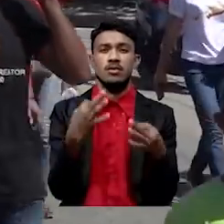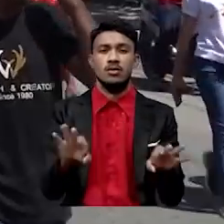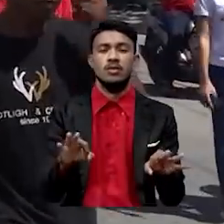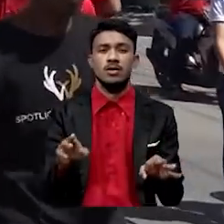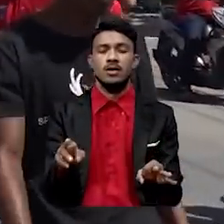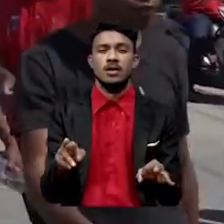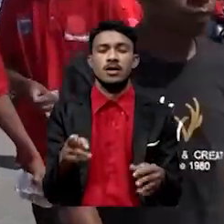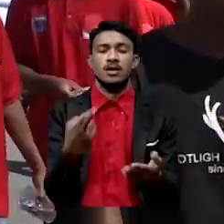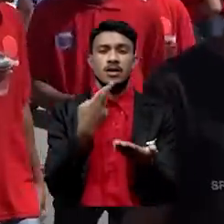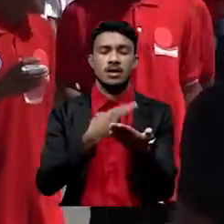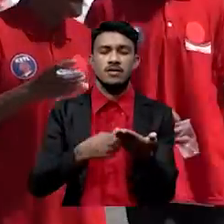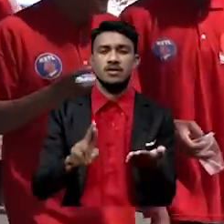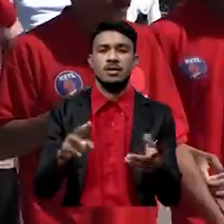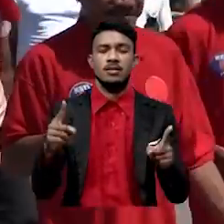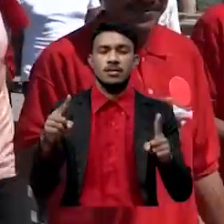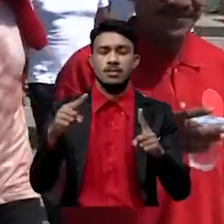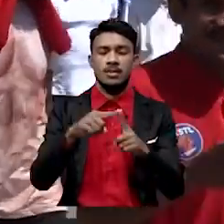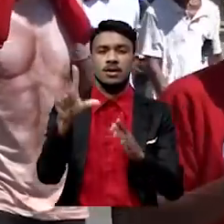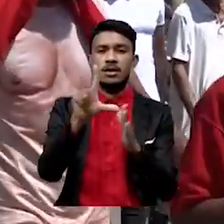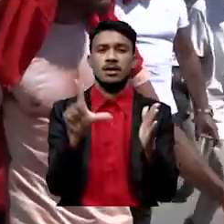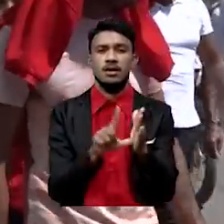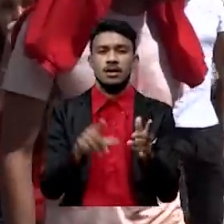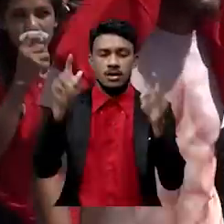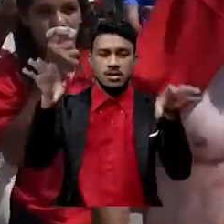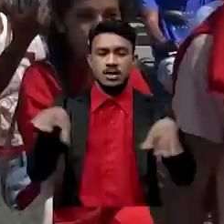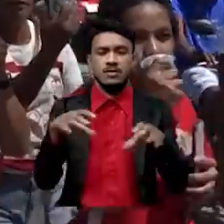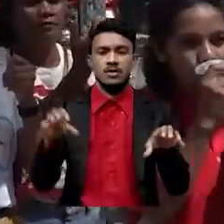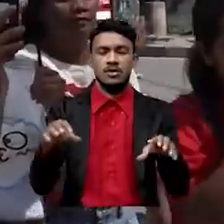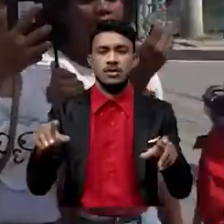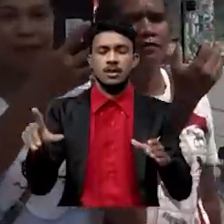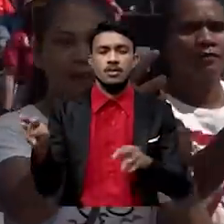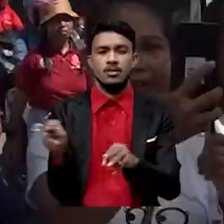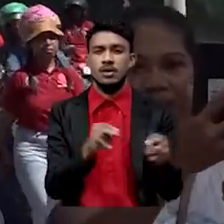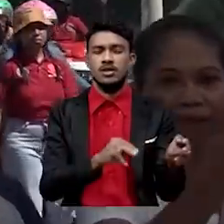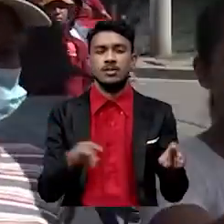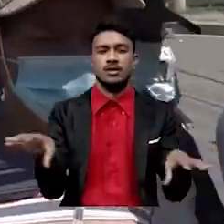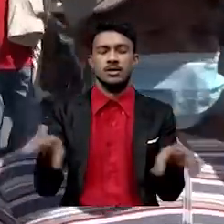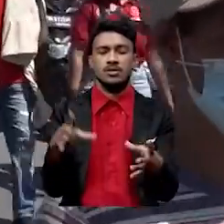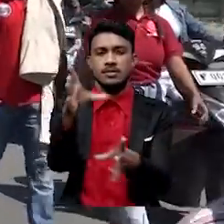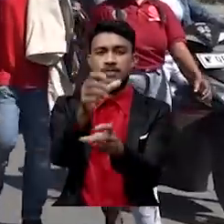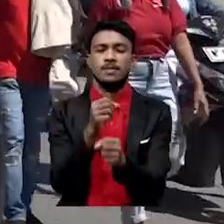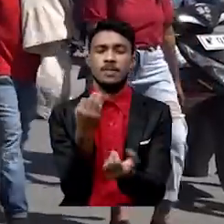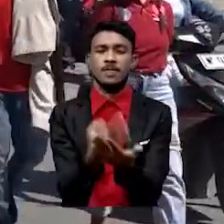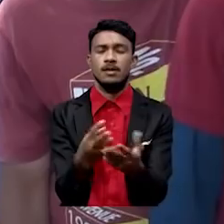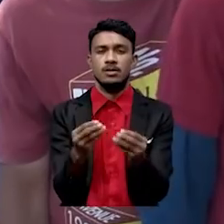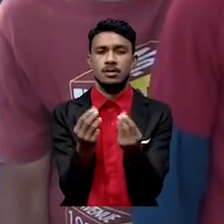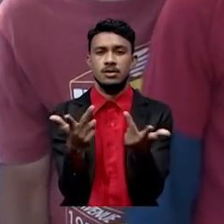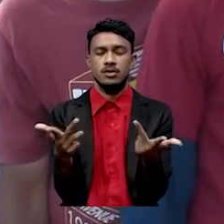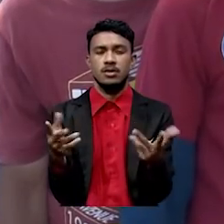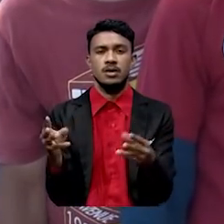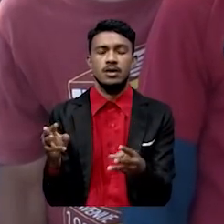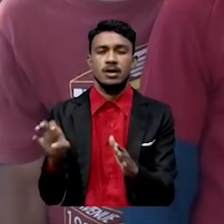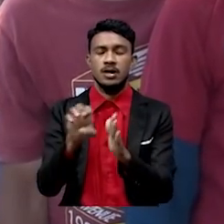lei trabalho o de hal mudança ba padrão salário mínimo. Mas que nune, dalam ba mudança